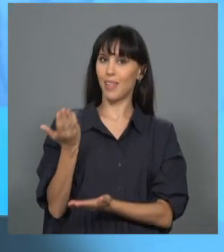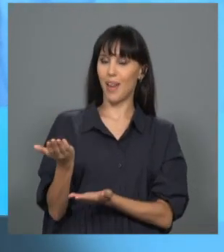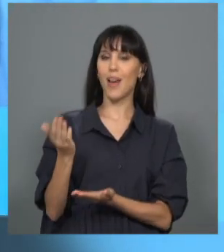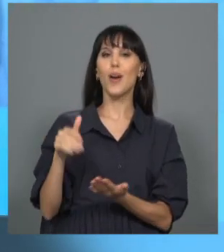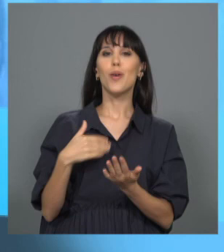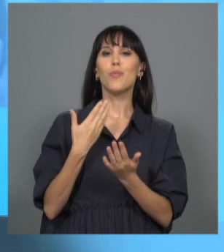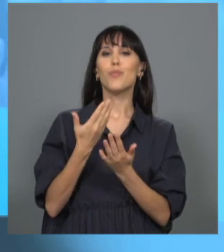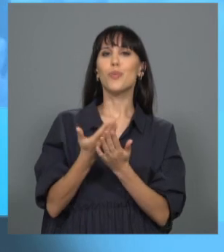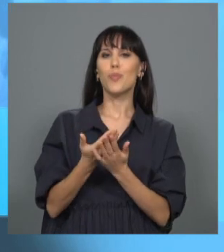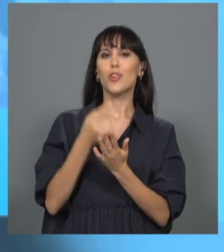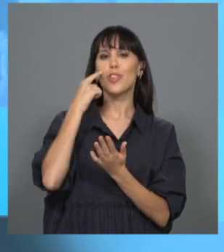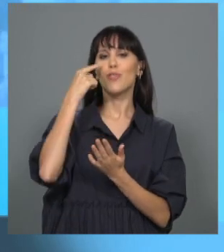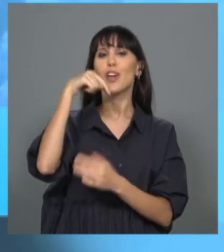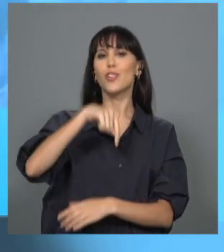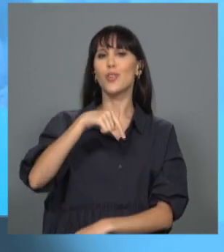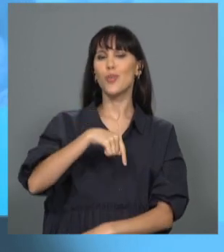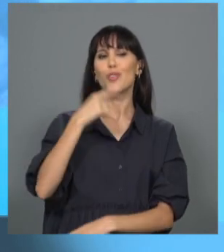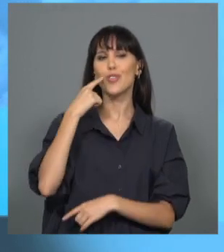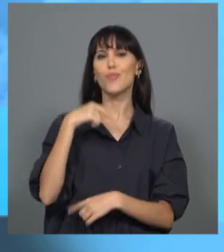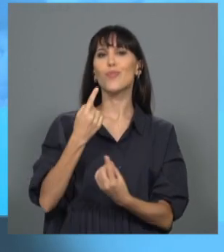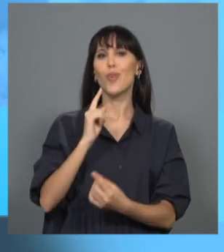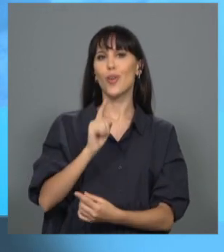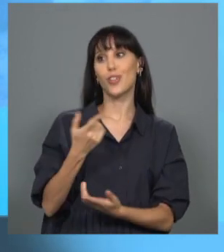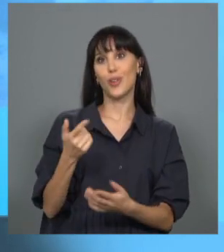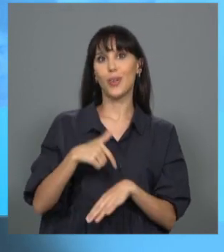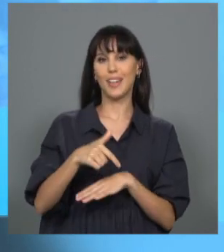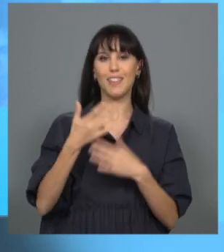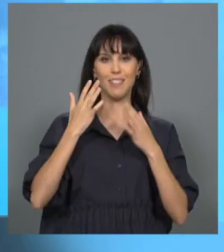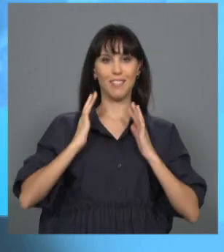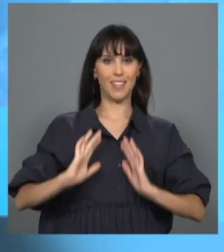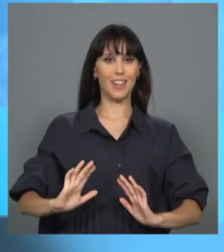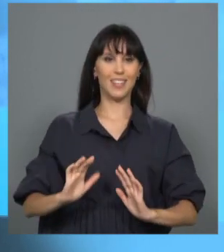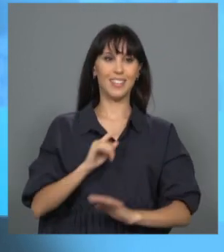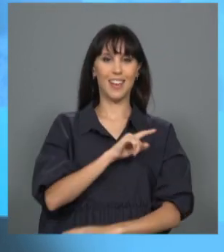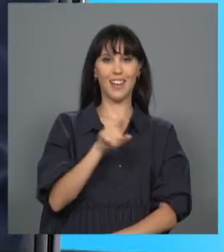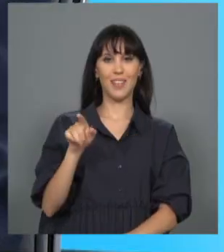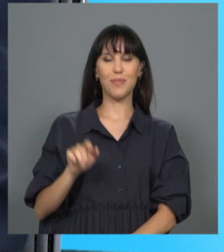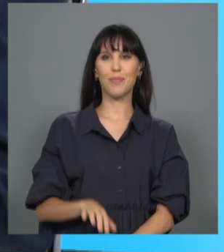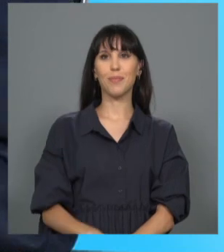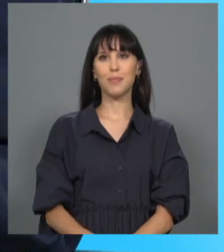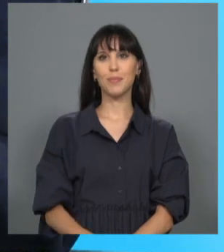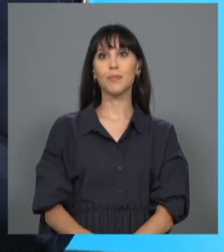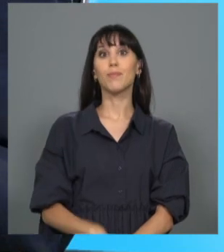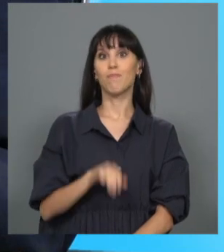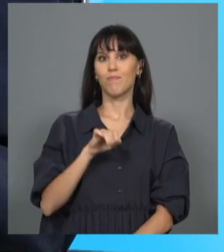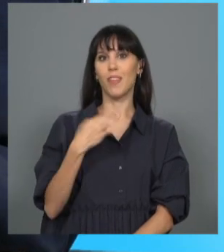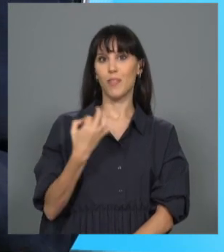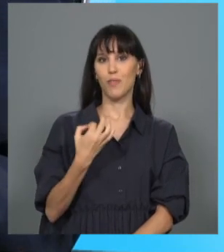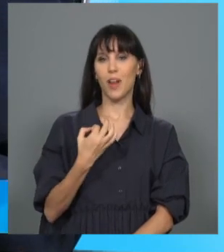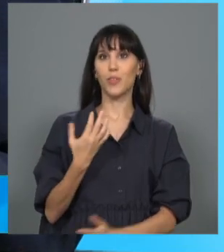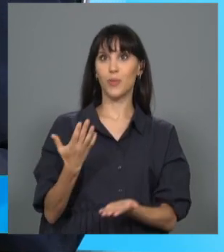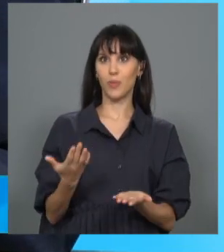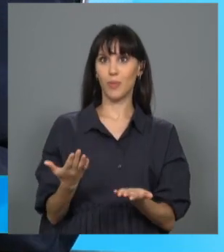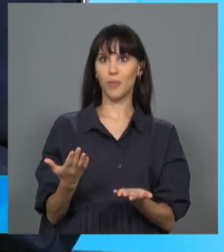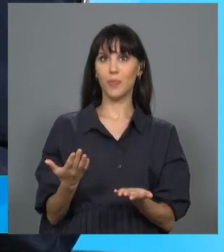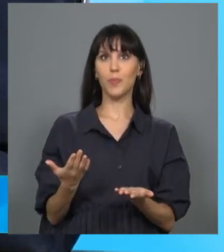viagem nos deixa em tempo de férias para muitas pessoas? Exatamente, num tempo em que estamos